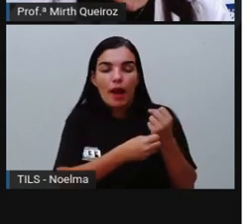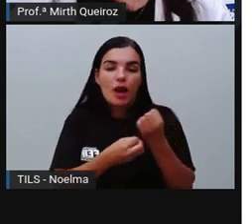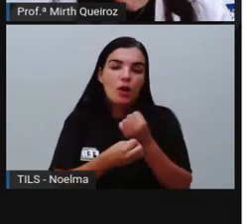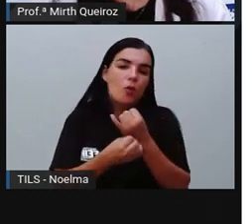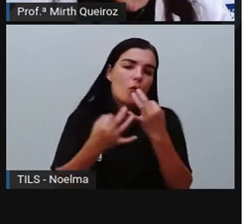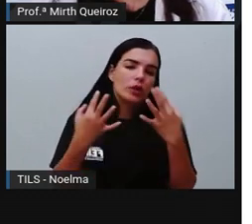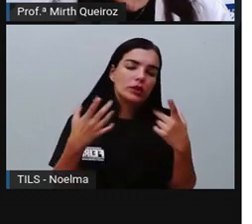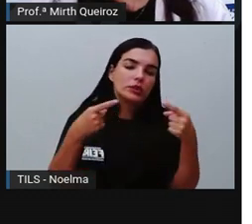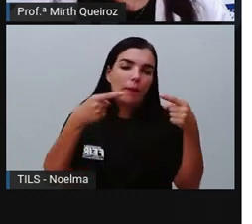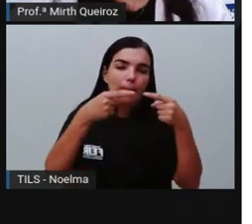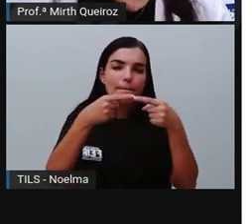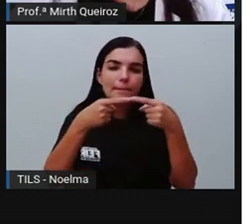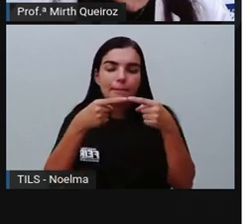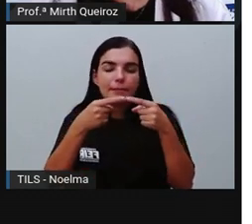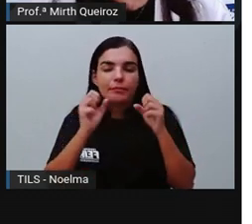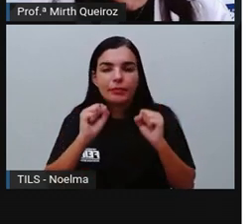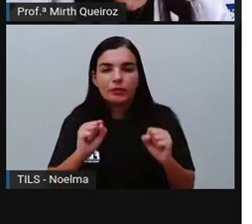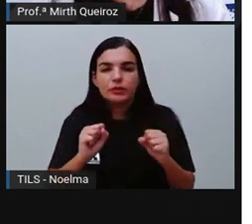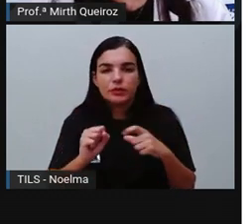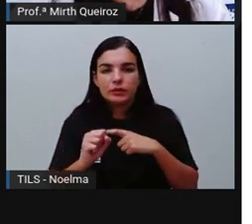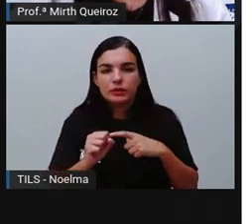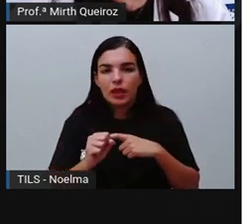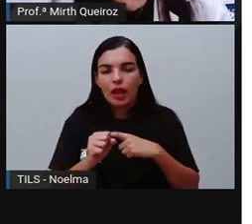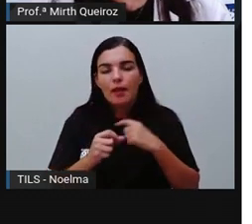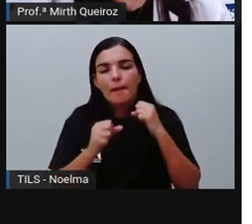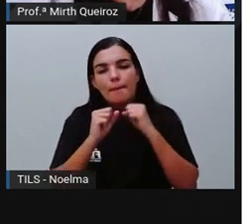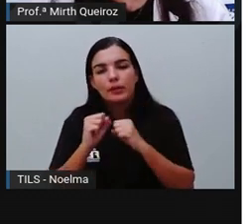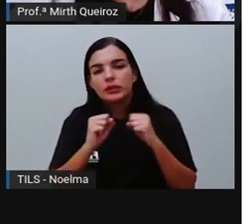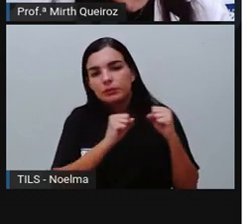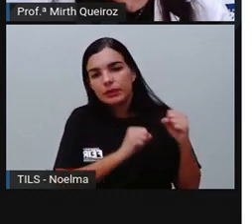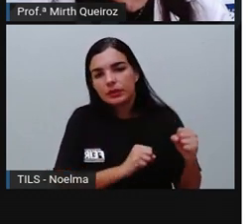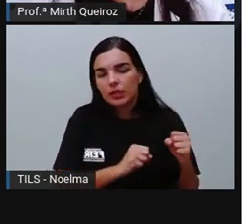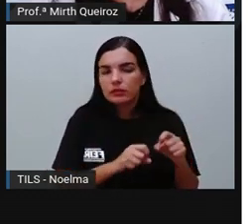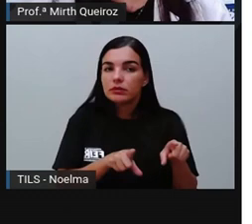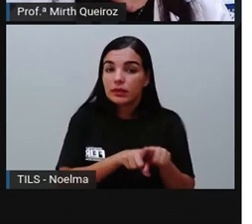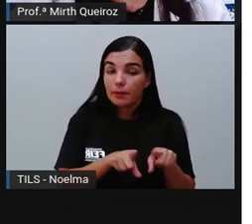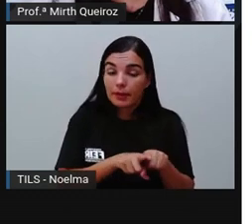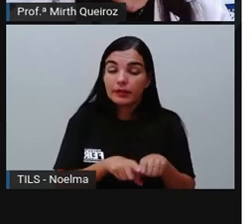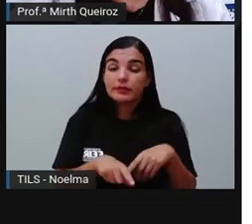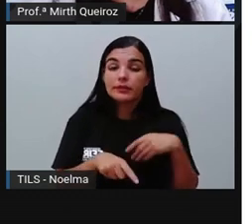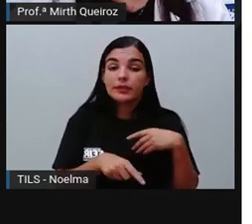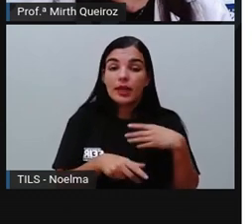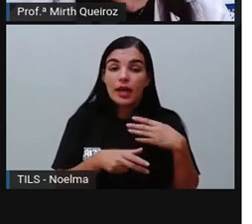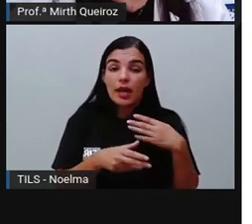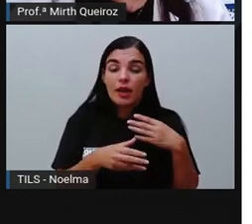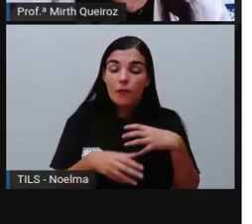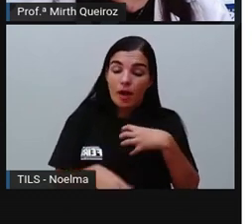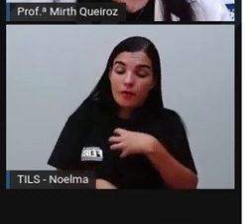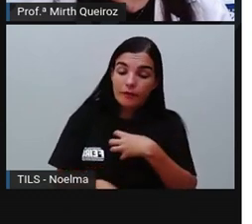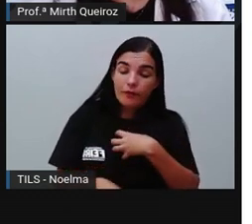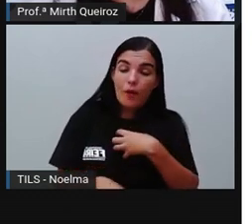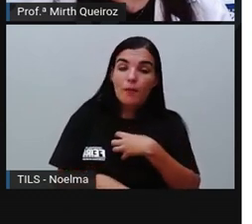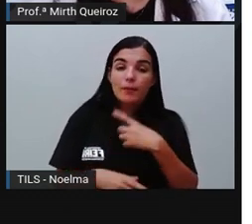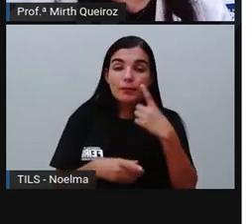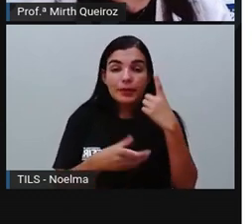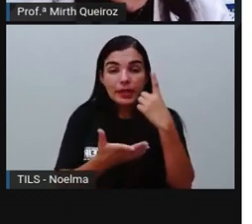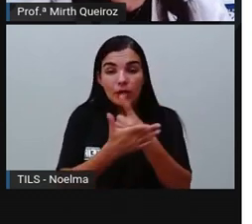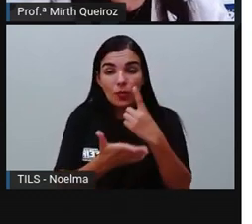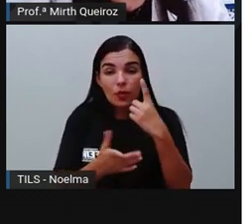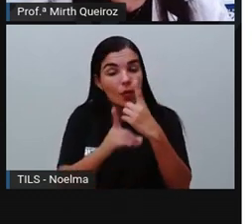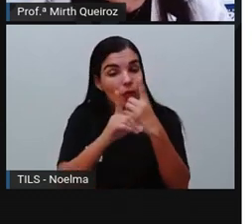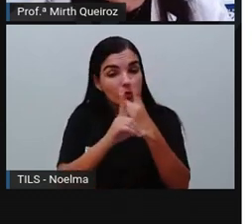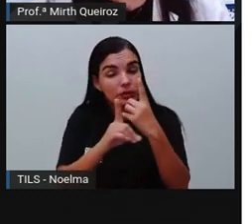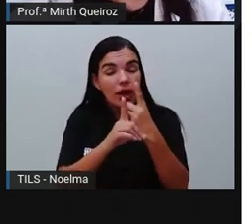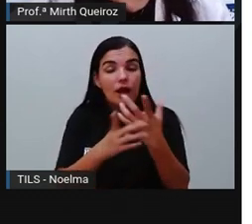né? É outro tipo de estratégia que a gente pode utilizar aí para fazer essas combinações,